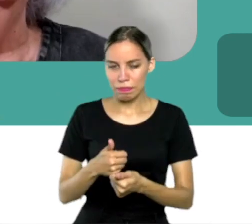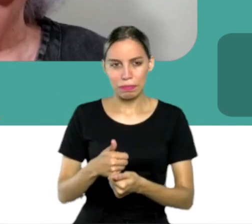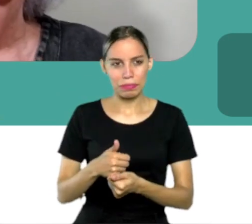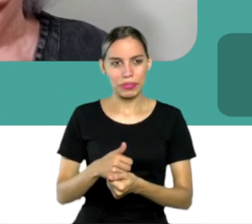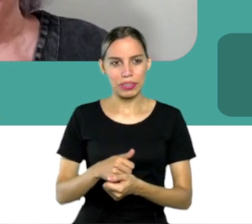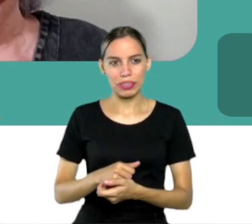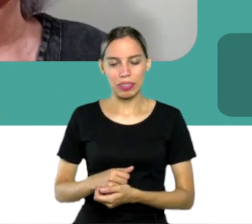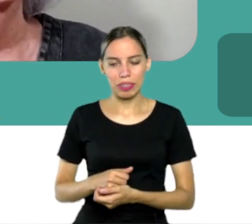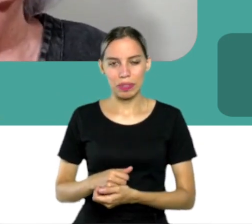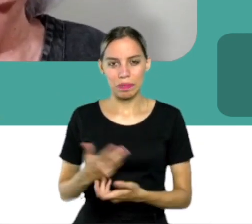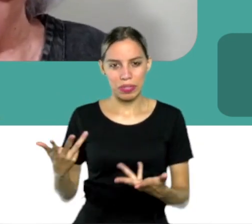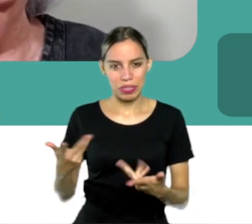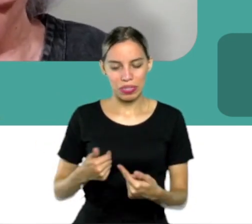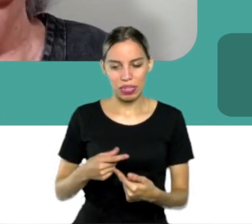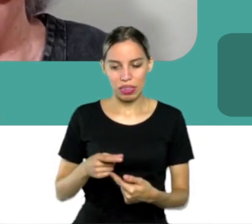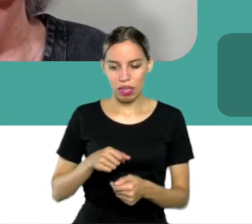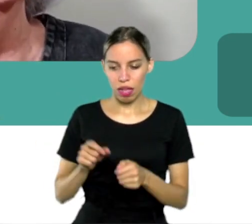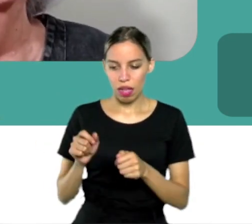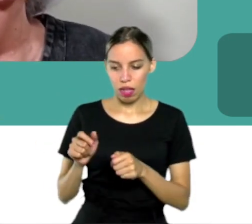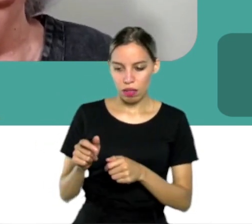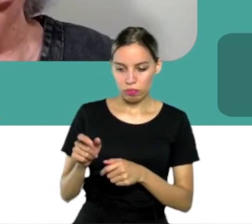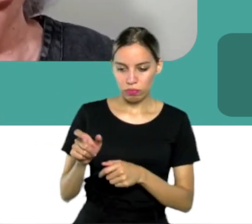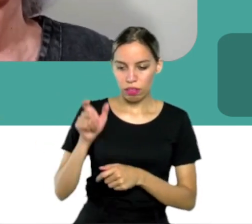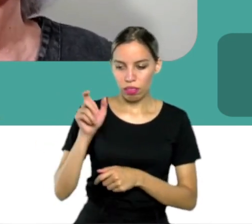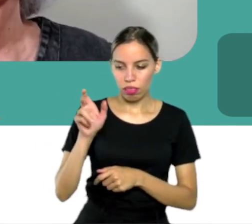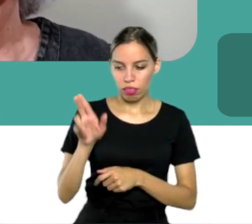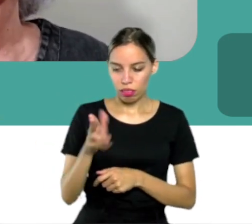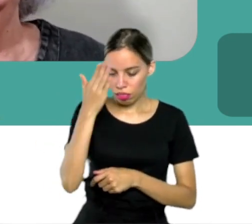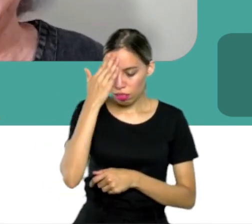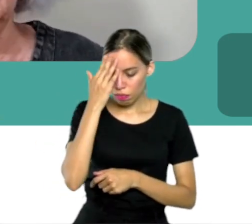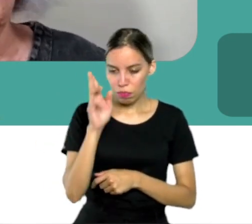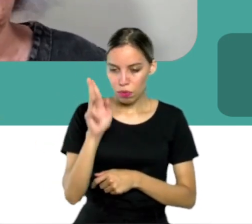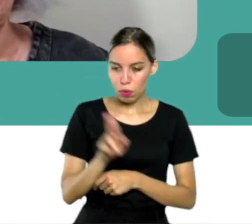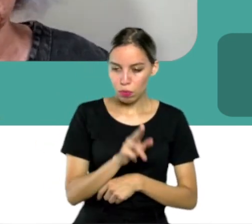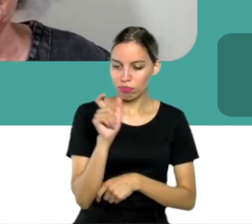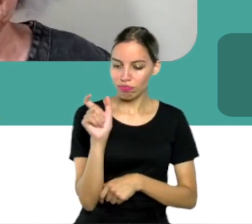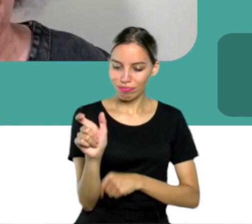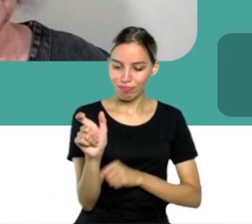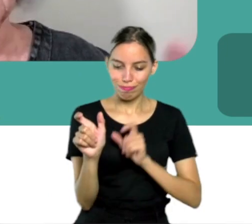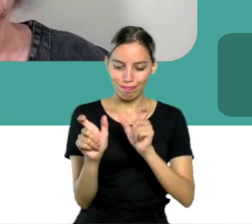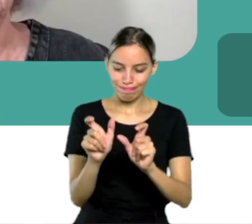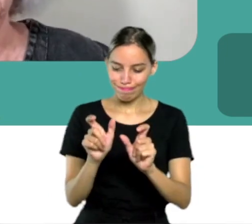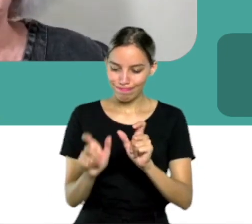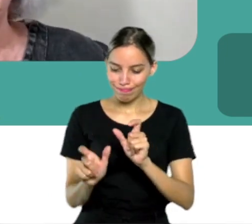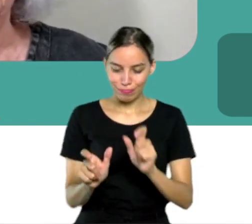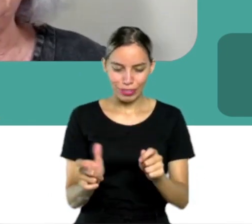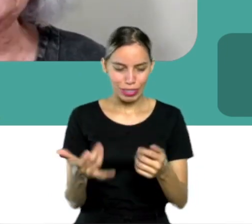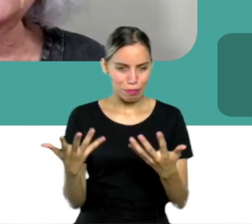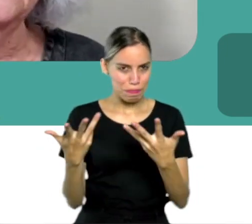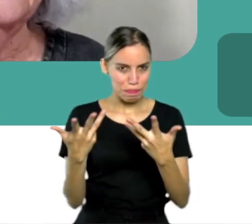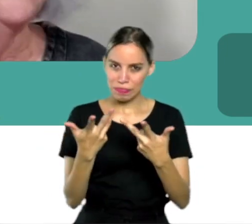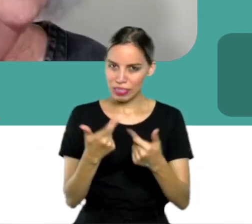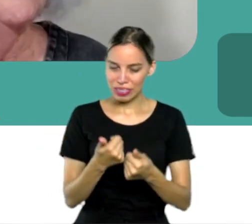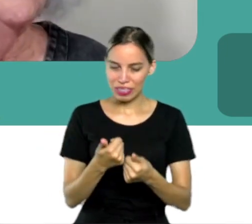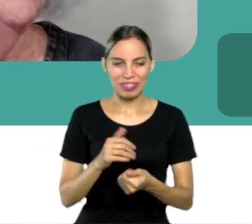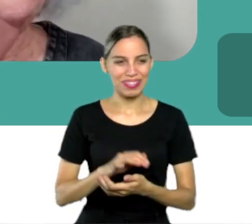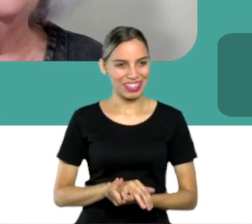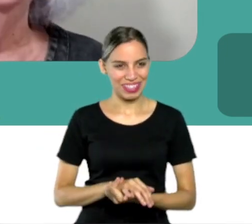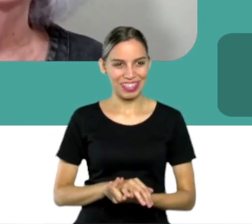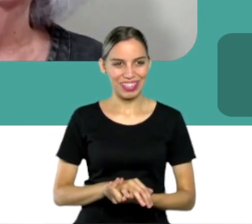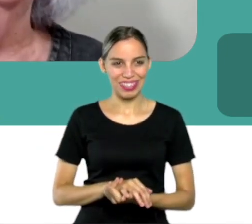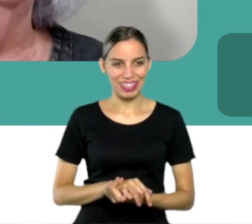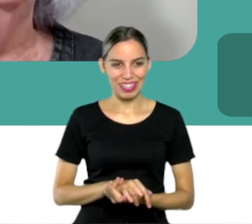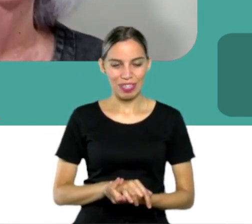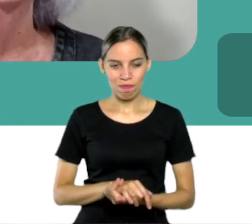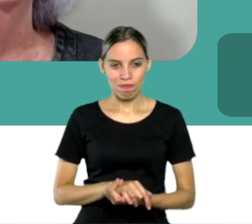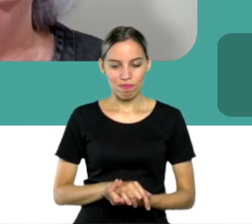né? Até chegar na palavra já trabalhada. É um espetáculo, assim. Eu acho esse livro uma beleza,